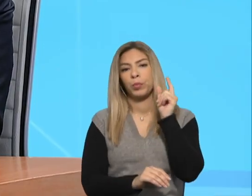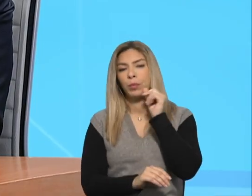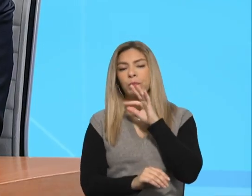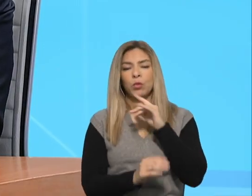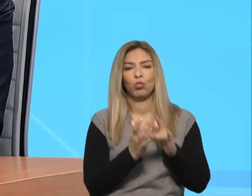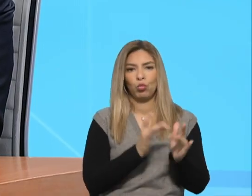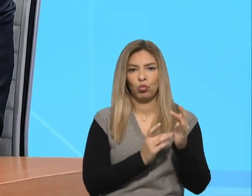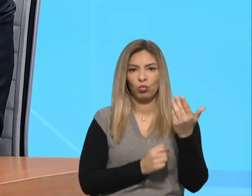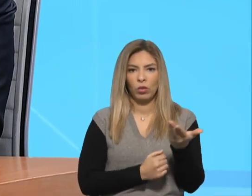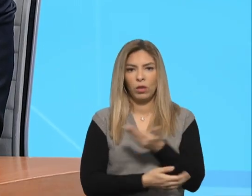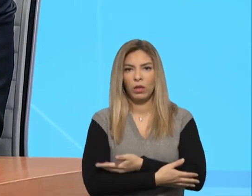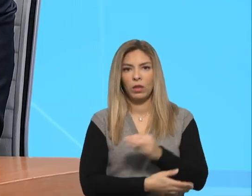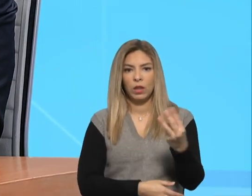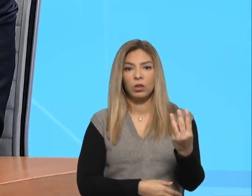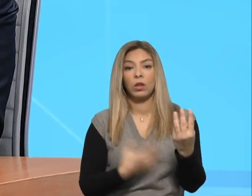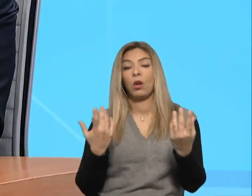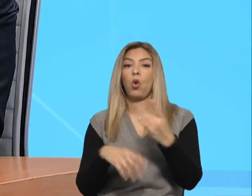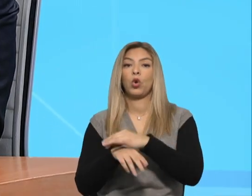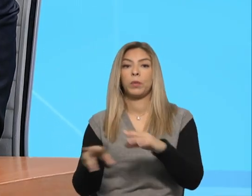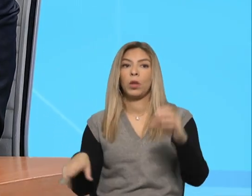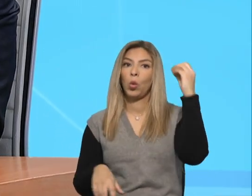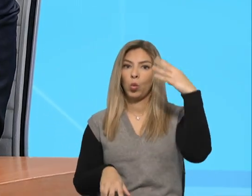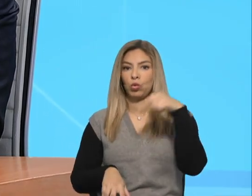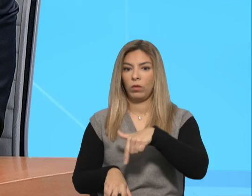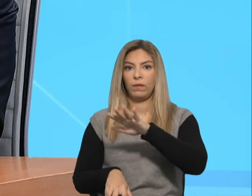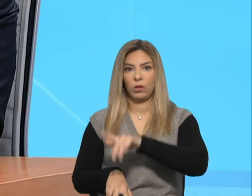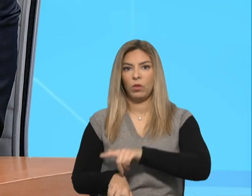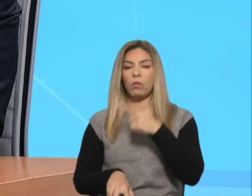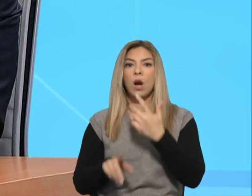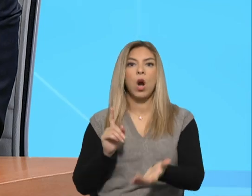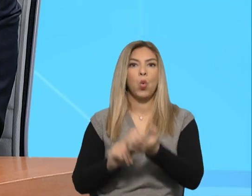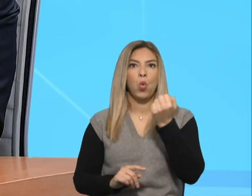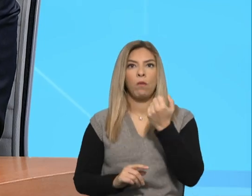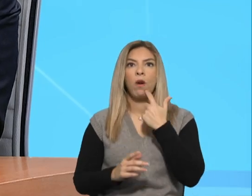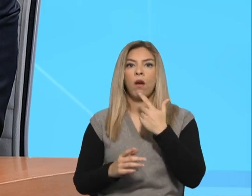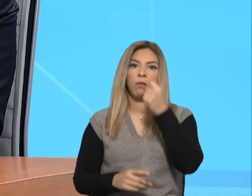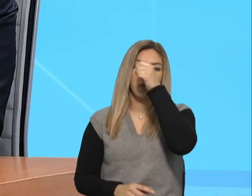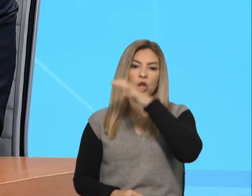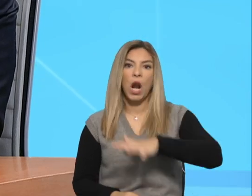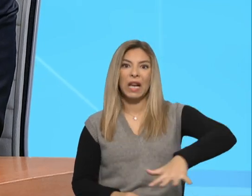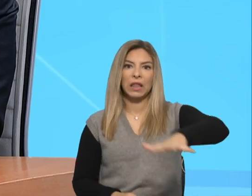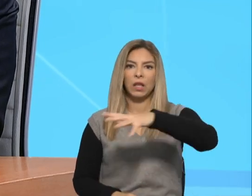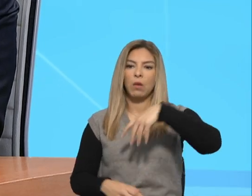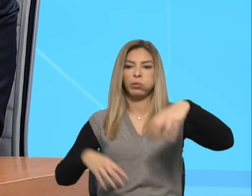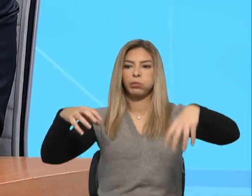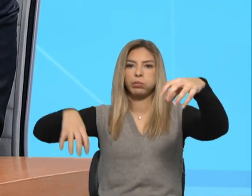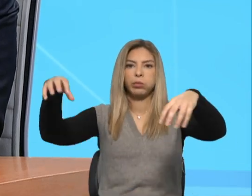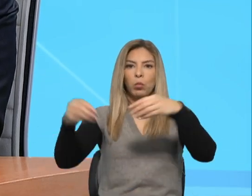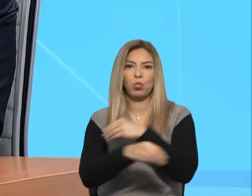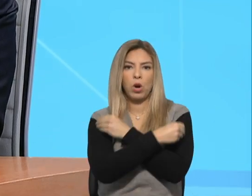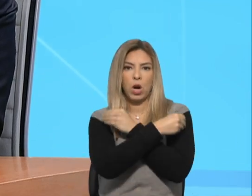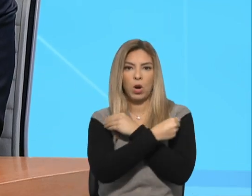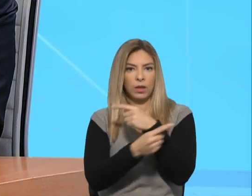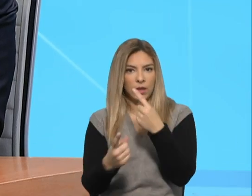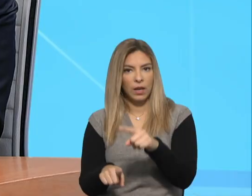exemplo, ganhou o Hospital da Luz, aqui em Lisboa, que tem um presépio muito grande no jardim. Um presépio também